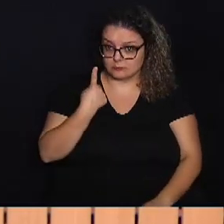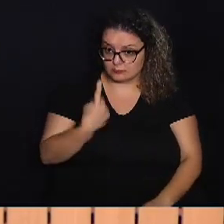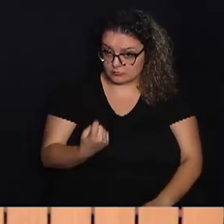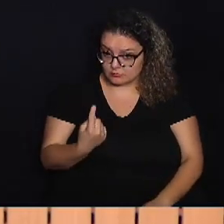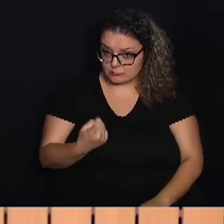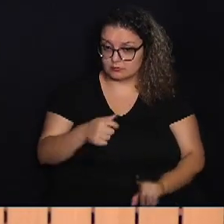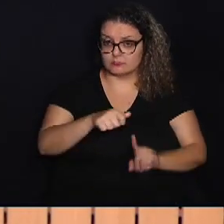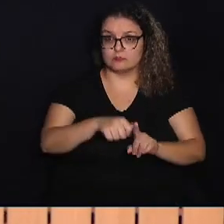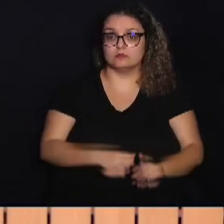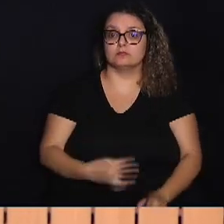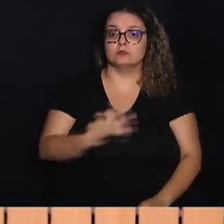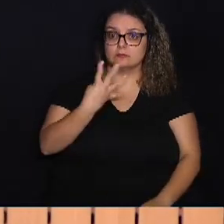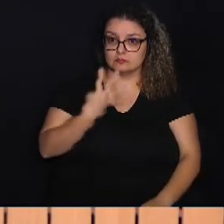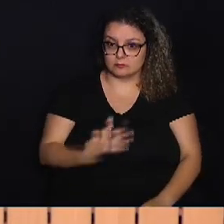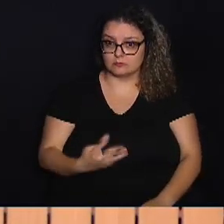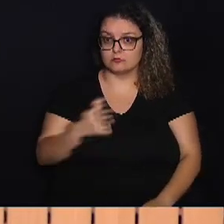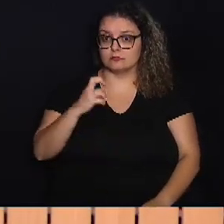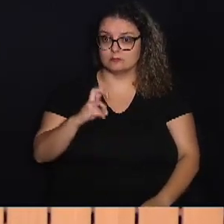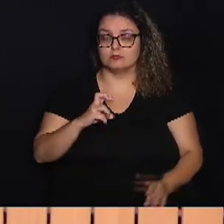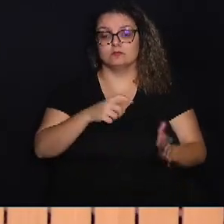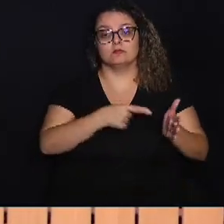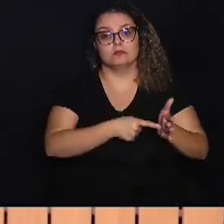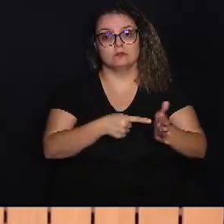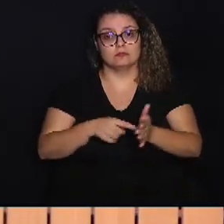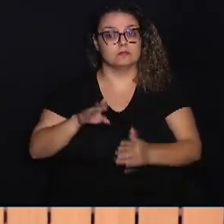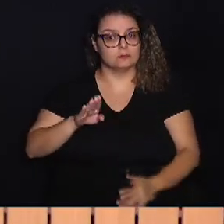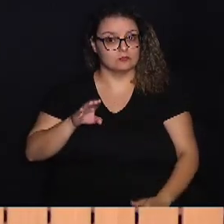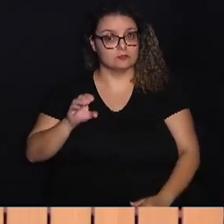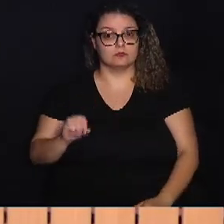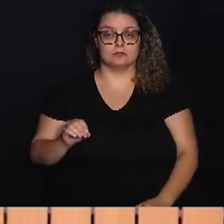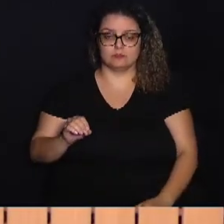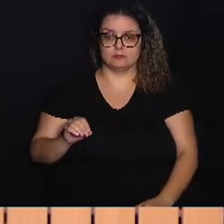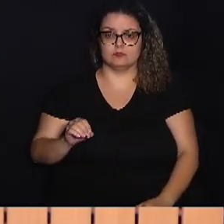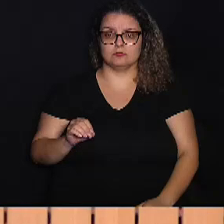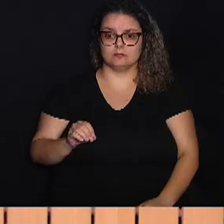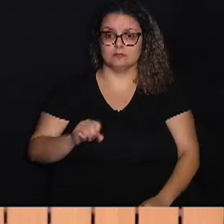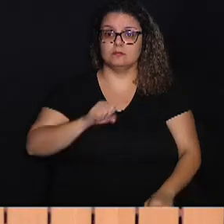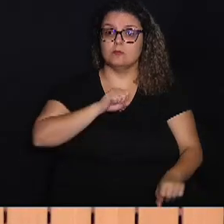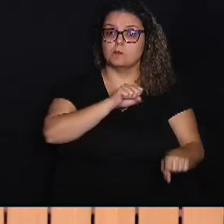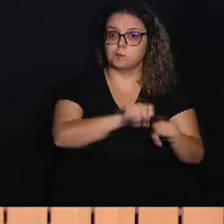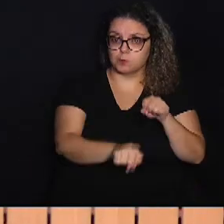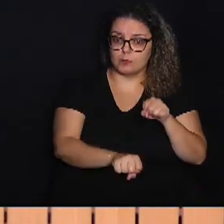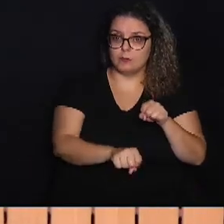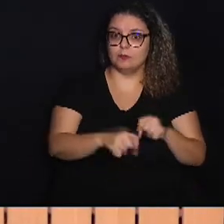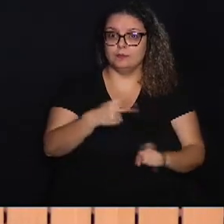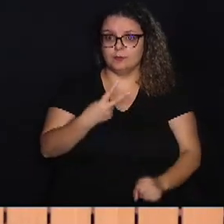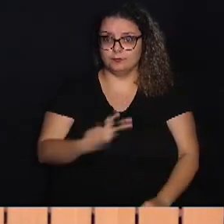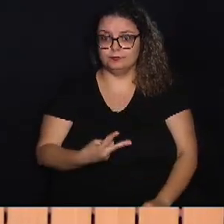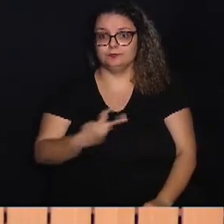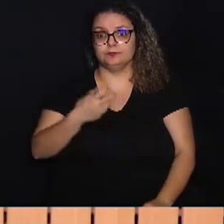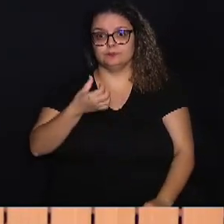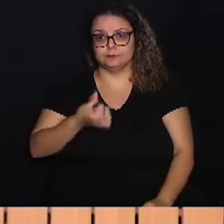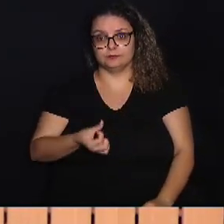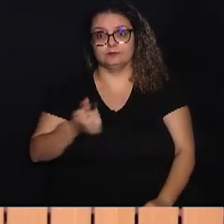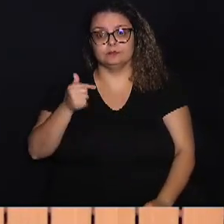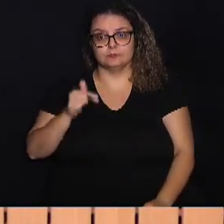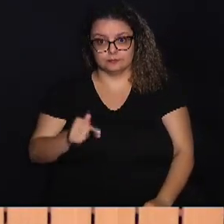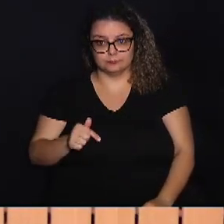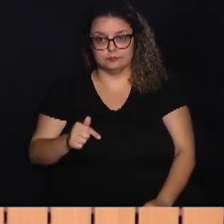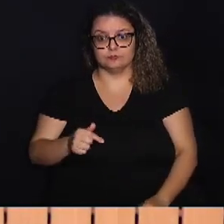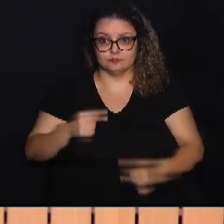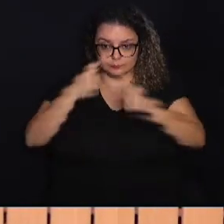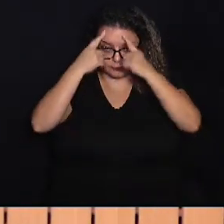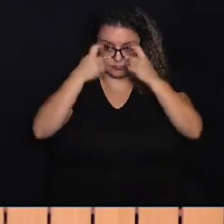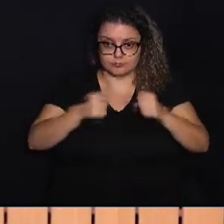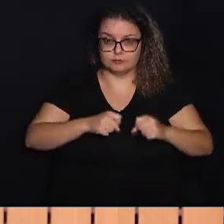foram 45 boletim de ocorrência sobre estupro 267 casos de violência